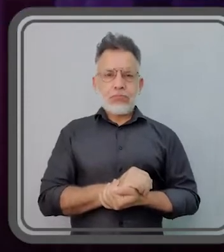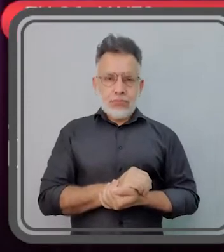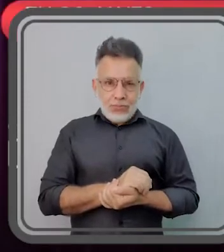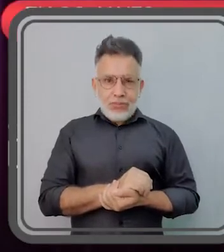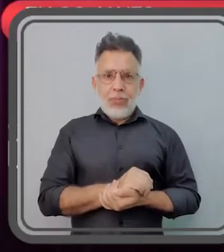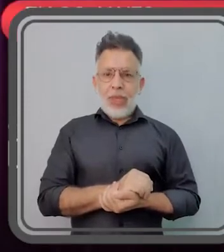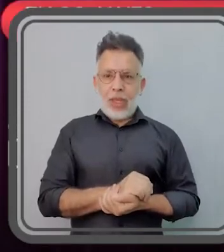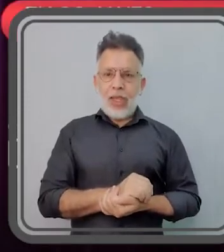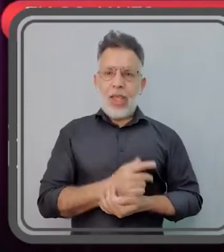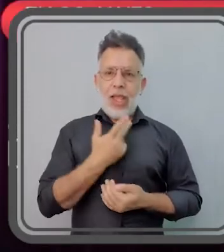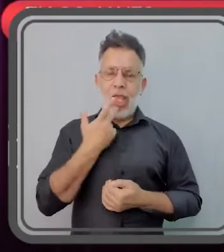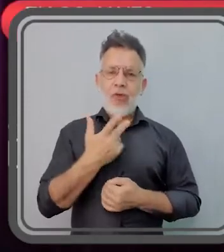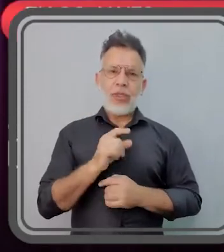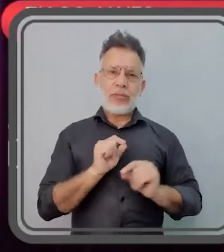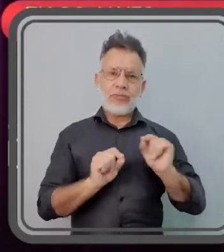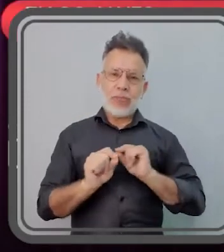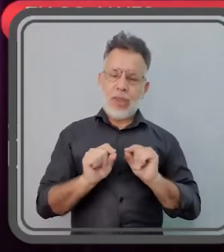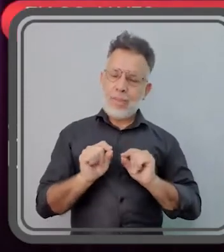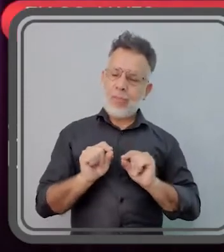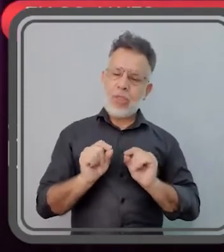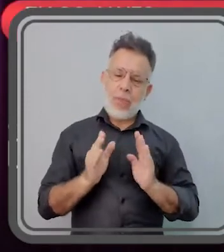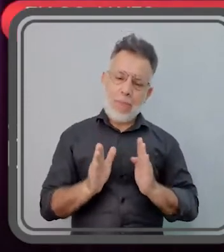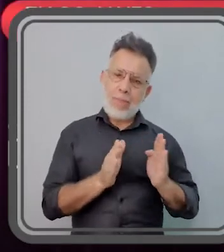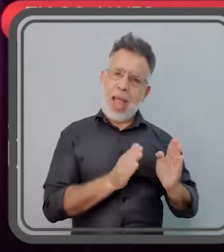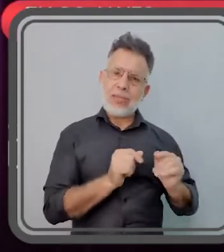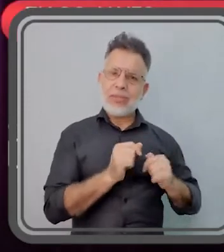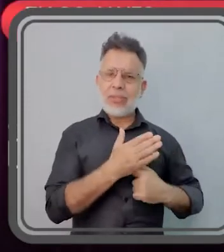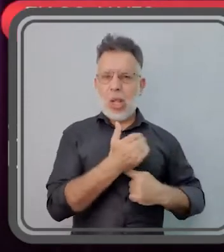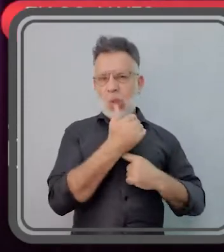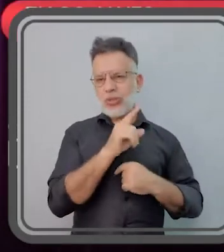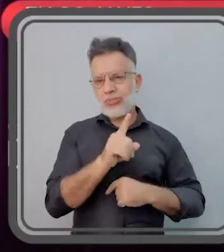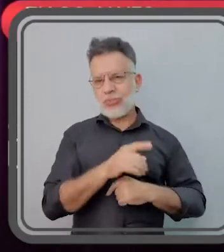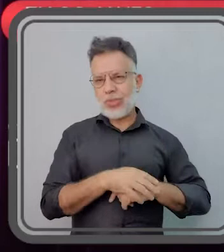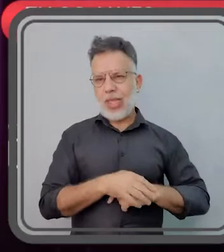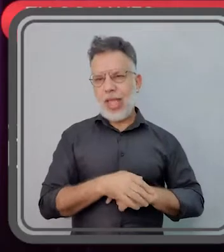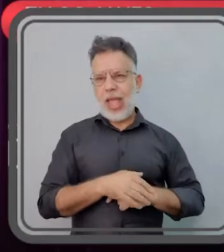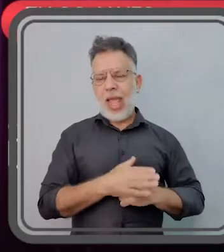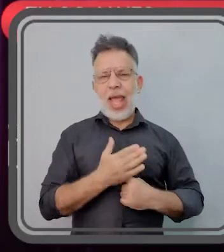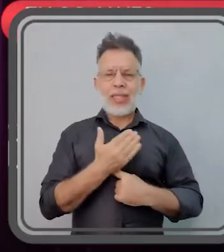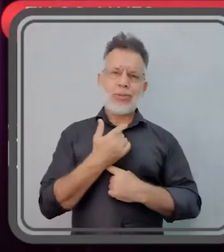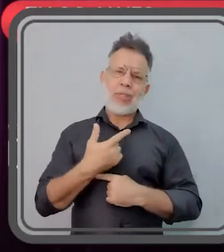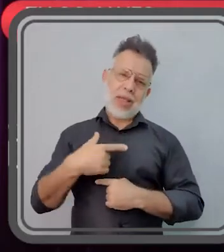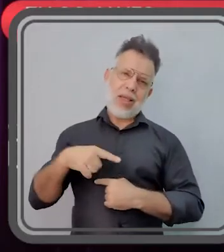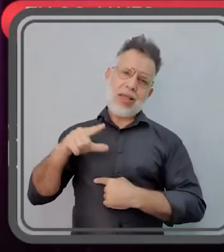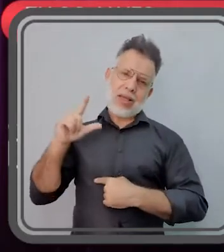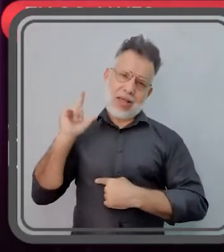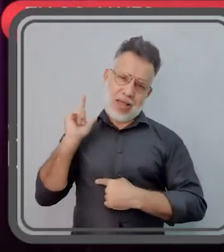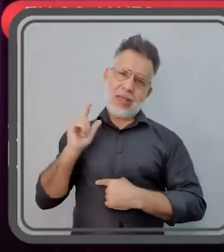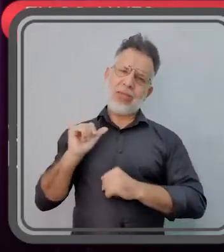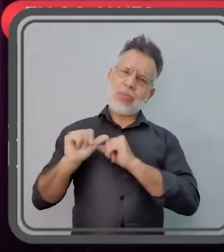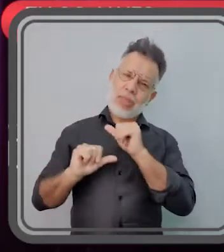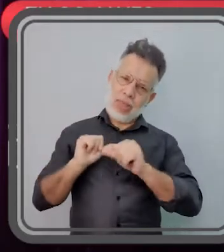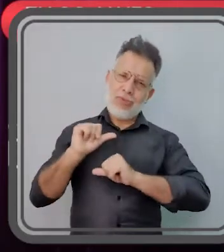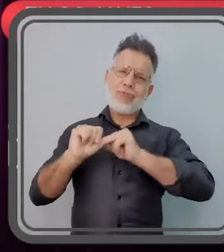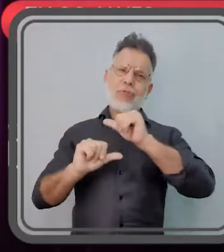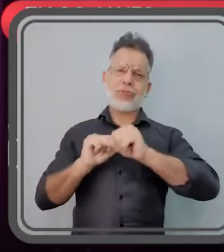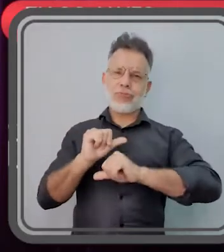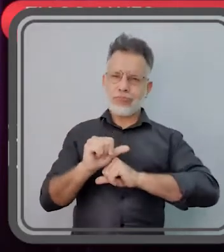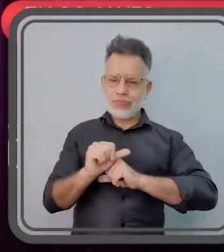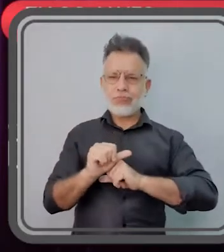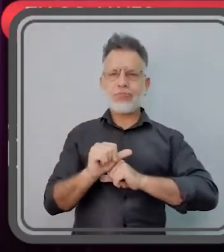Eu diria do parte do tecnologia, não? Tecnologia antes como transformação